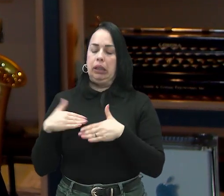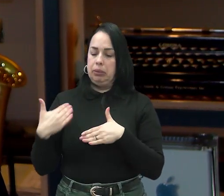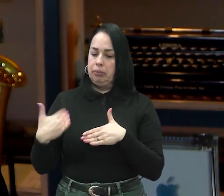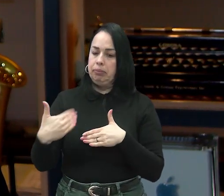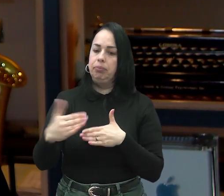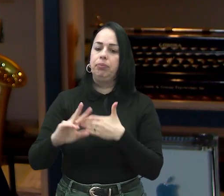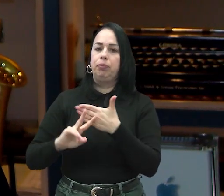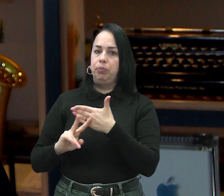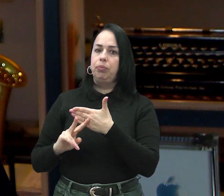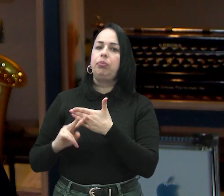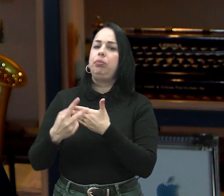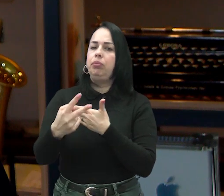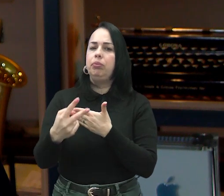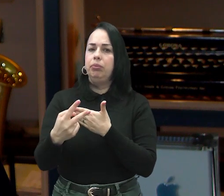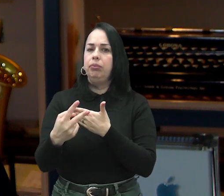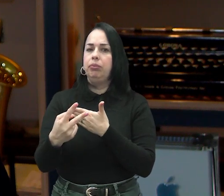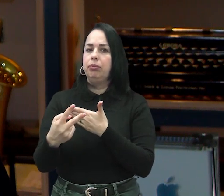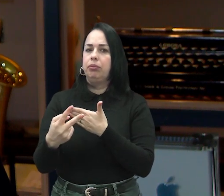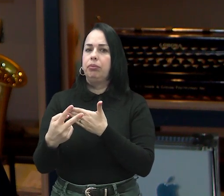porque isso pode trazer